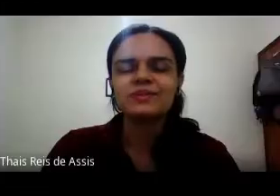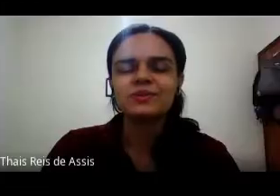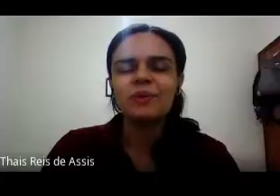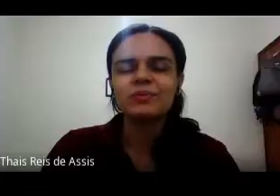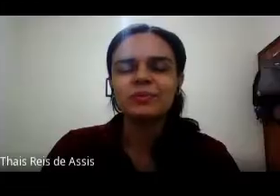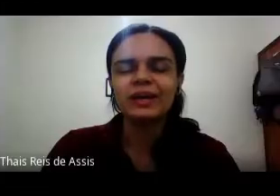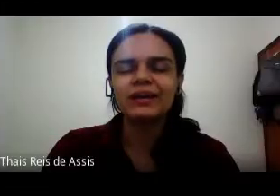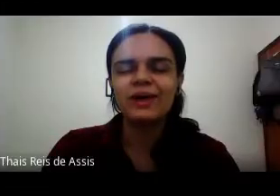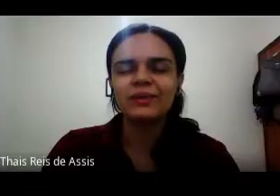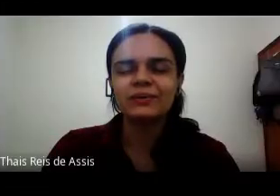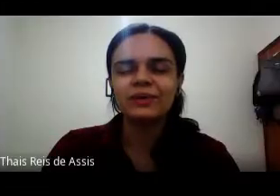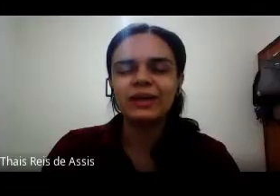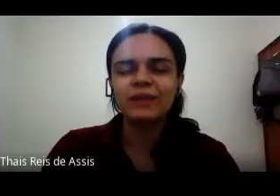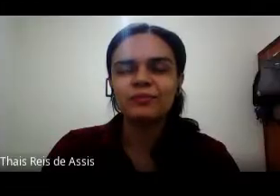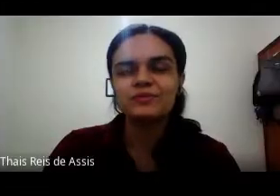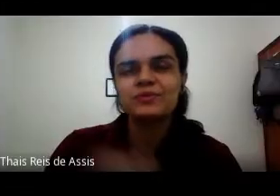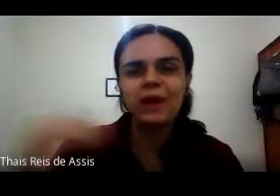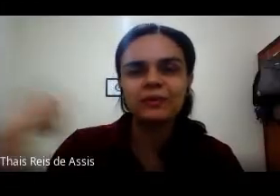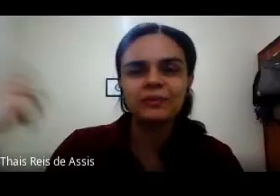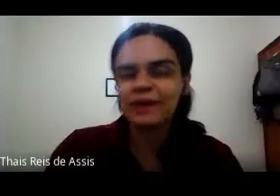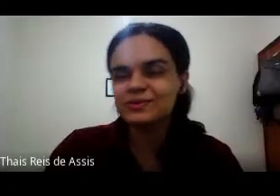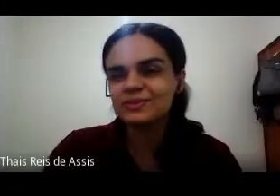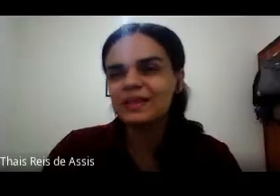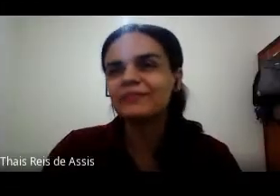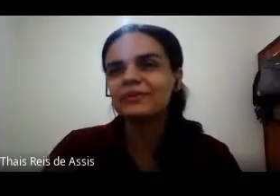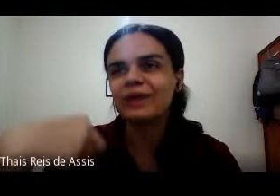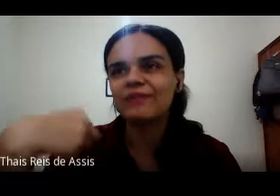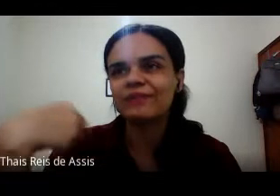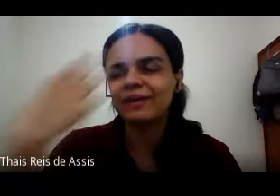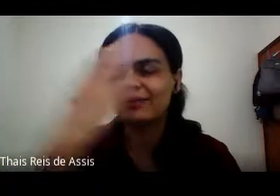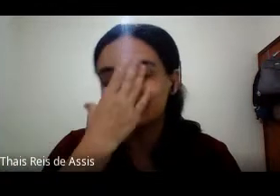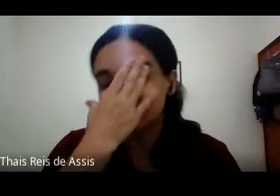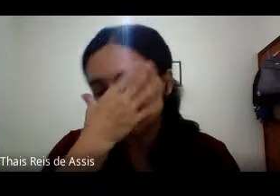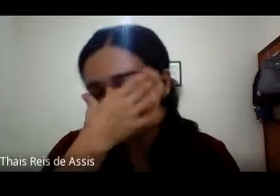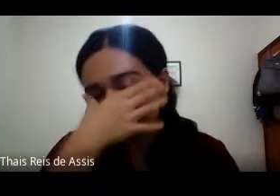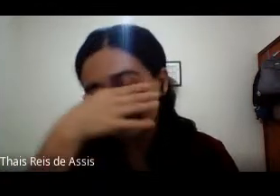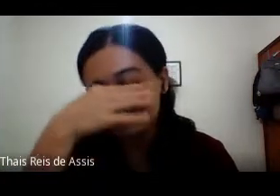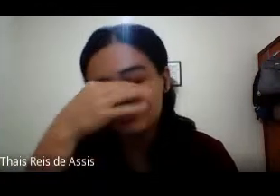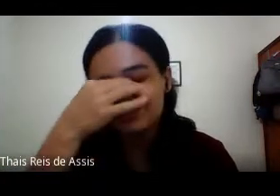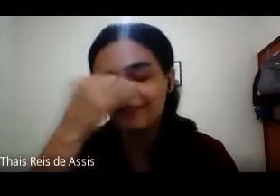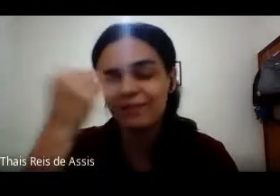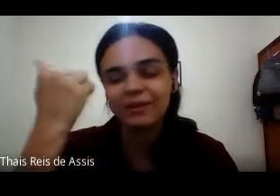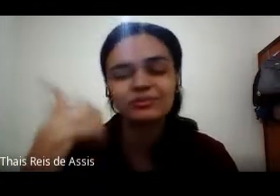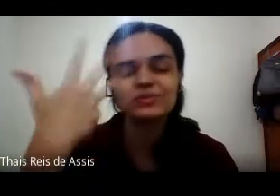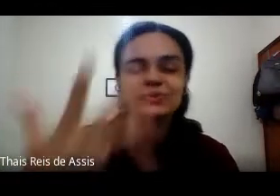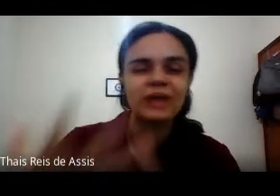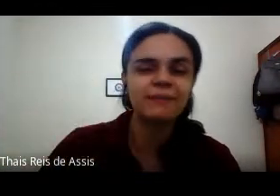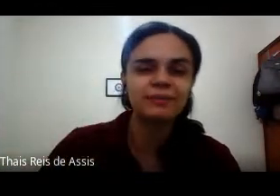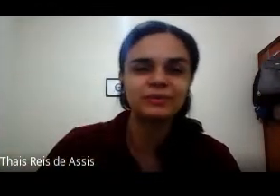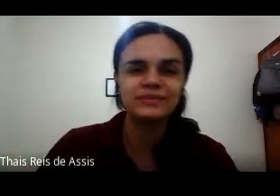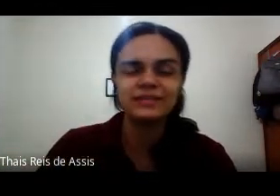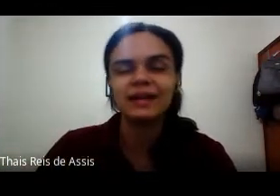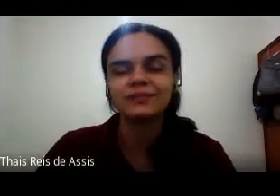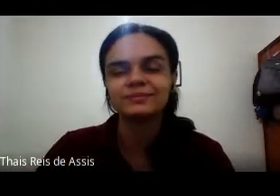ele descobre por que que o aluno, que ele era o professor que o aluno mais gostava, que o caderno dele estava sujo de café porque não tinha outro lugar